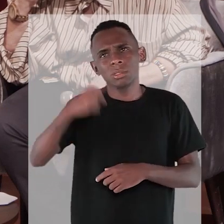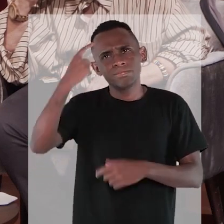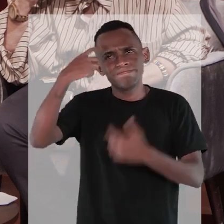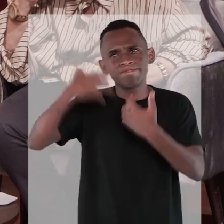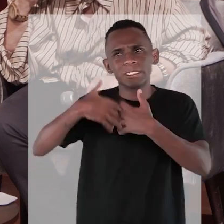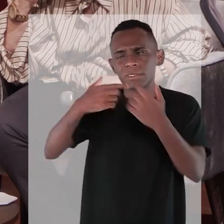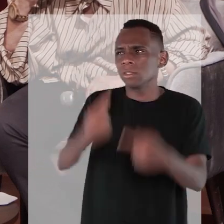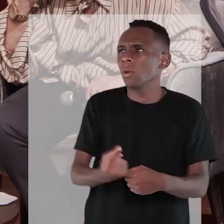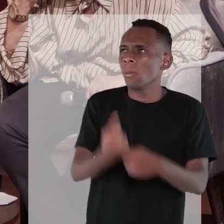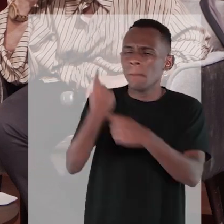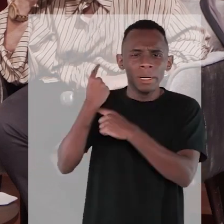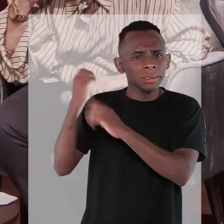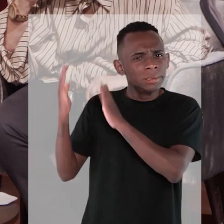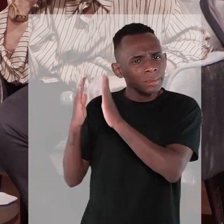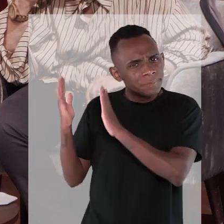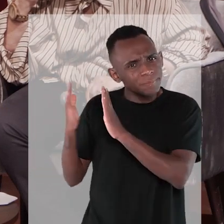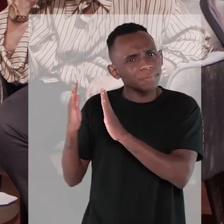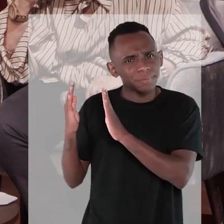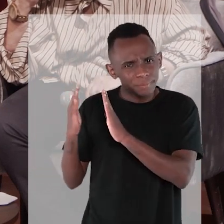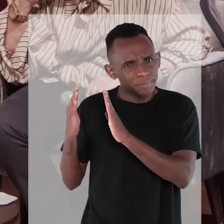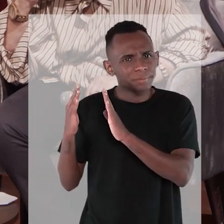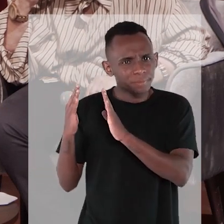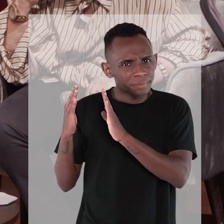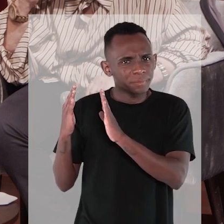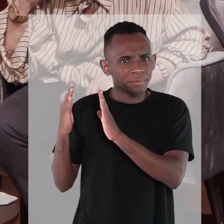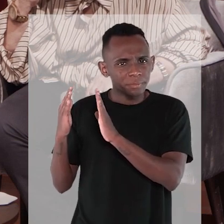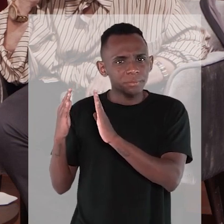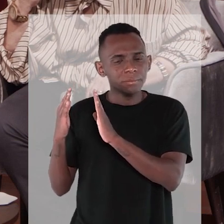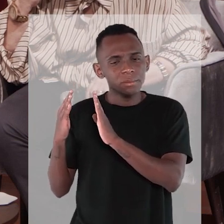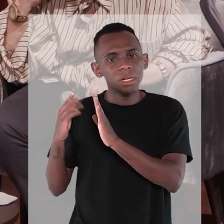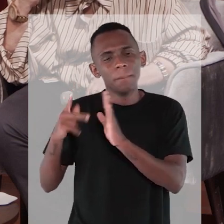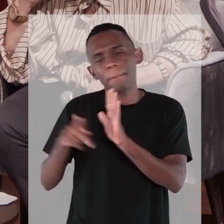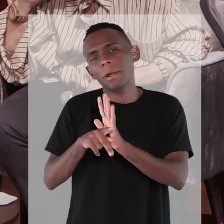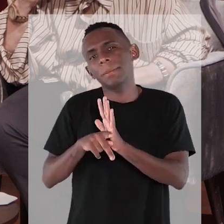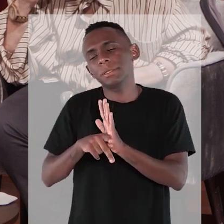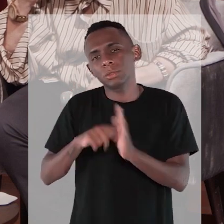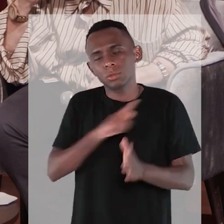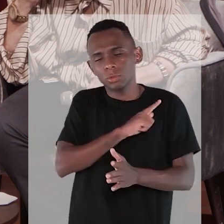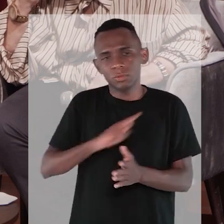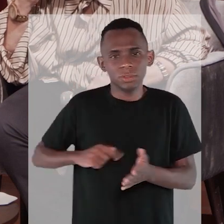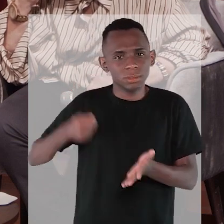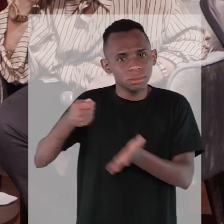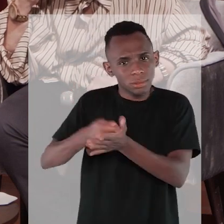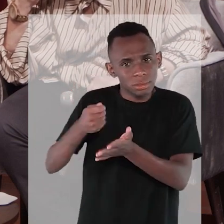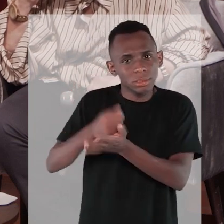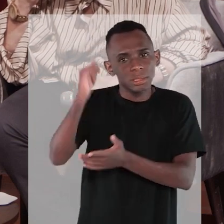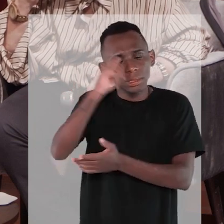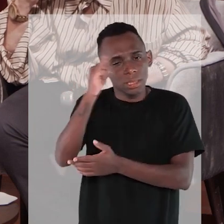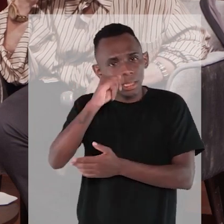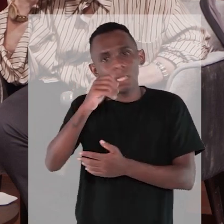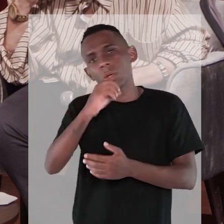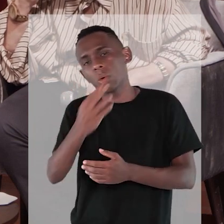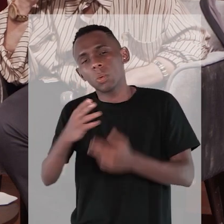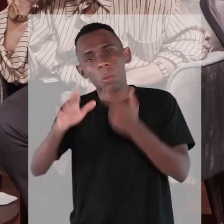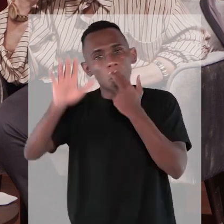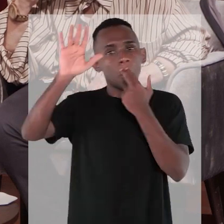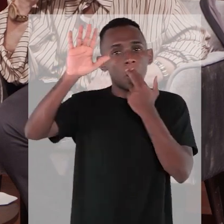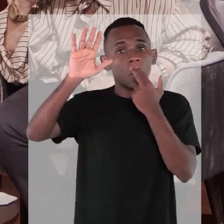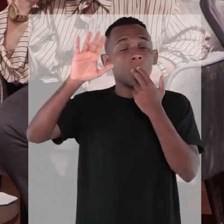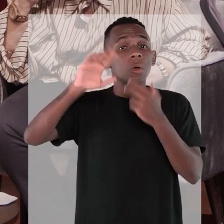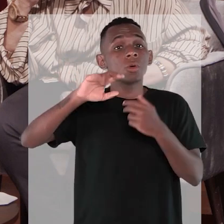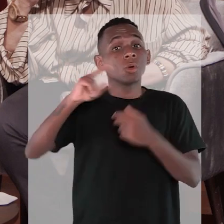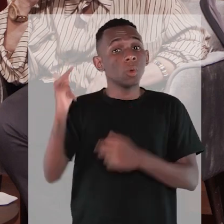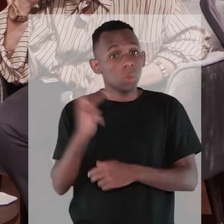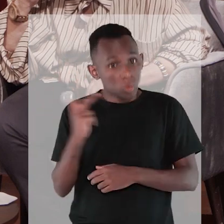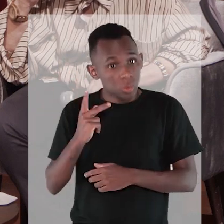no passado, né, nesses dois faróis, né, do fascismo italiano e do nazismo, nenhum dos dois regimes